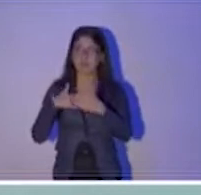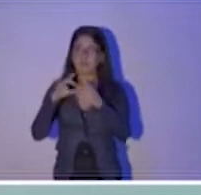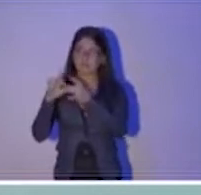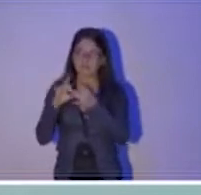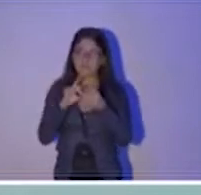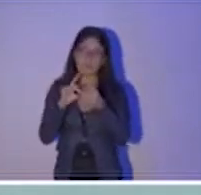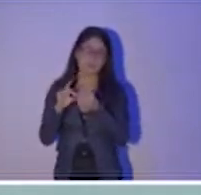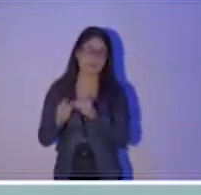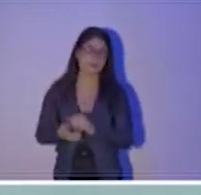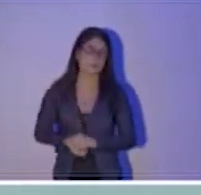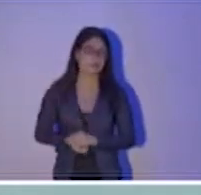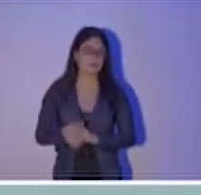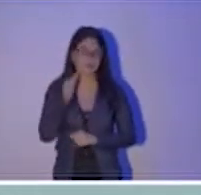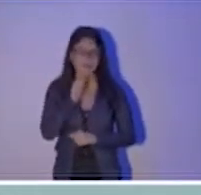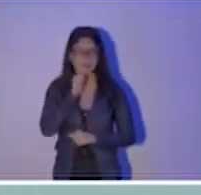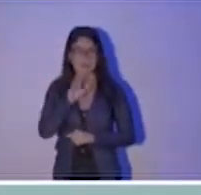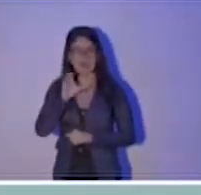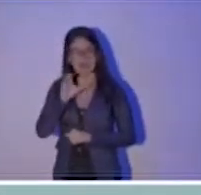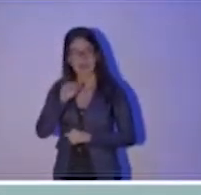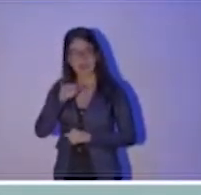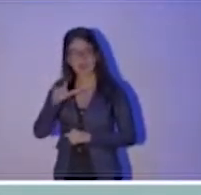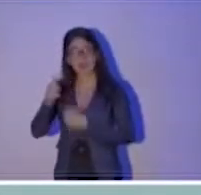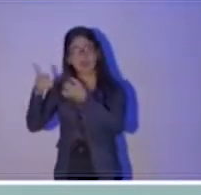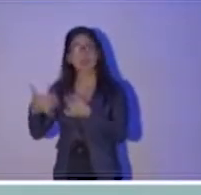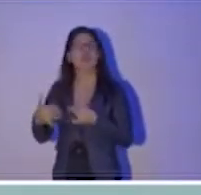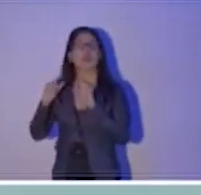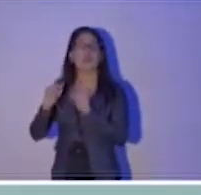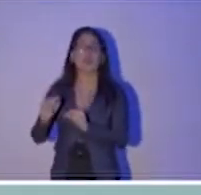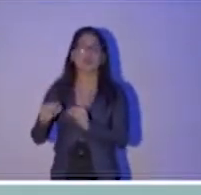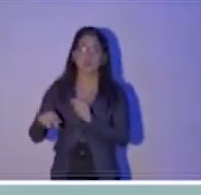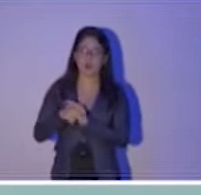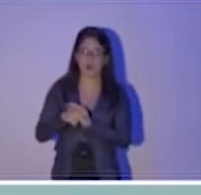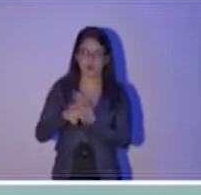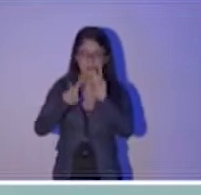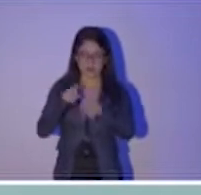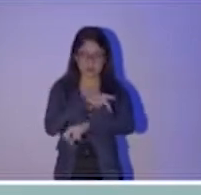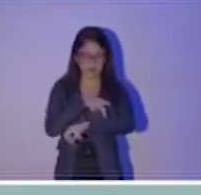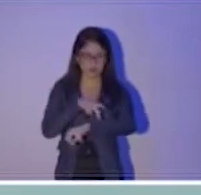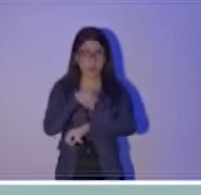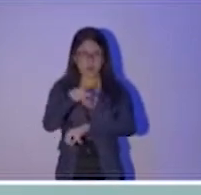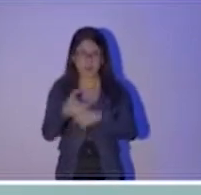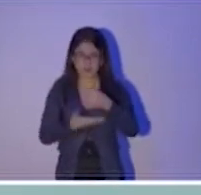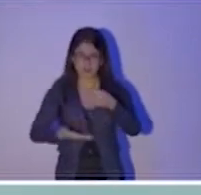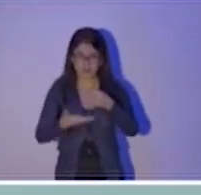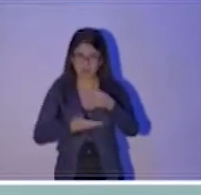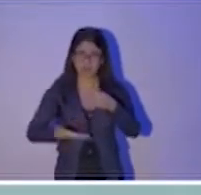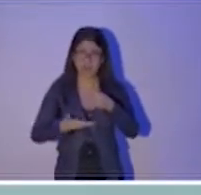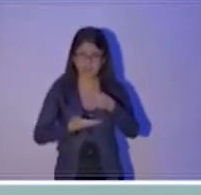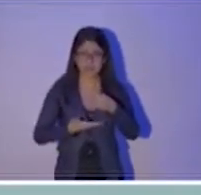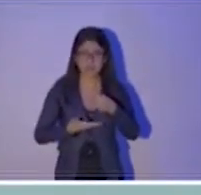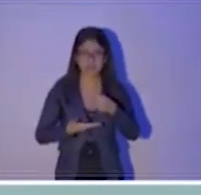agora da visão sistêmica, trazendo uma visão pedagógica, né? Ela diz assim, olha, você tem a base, e com